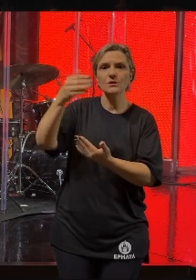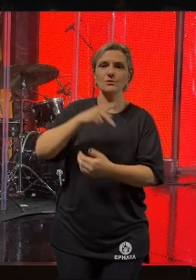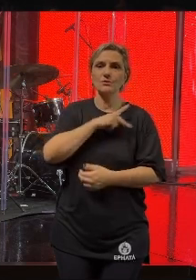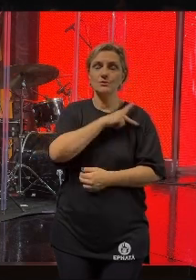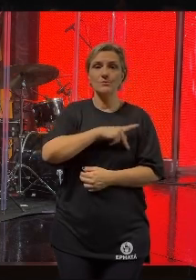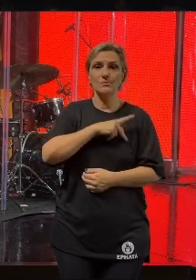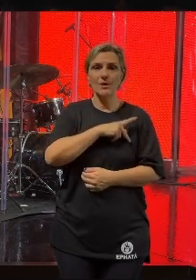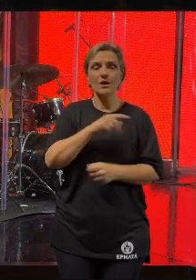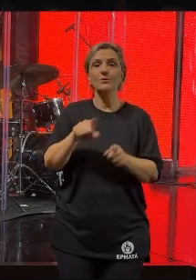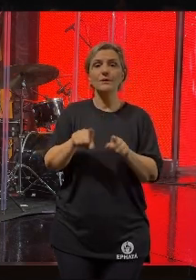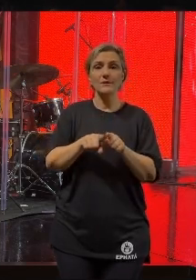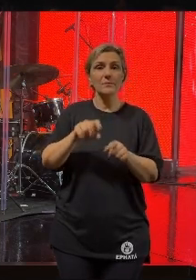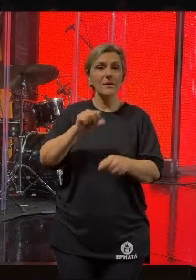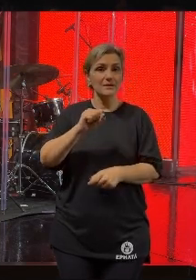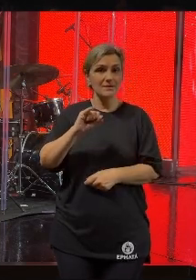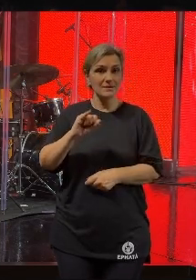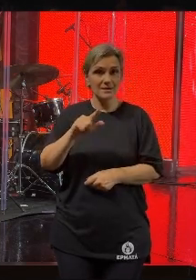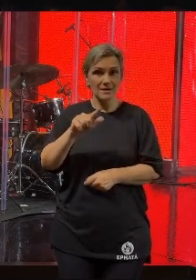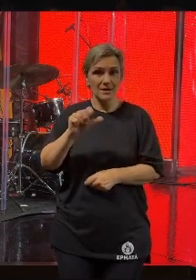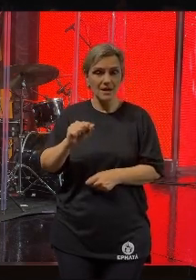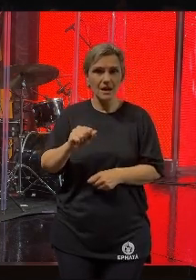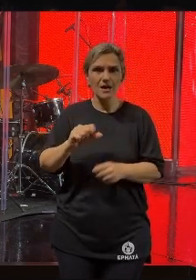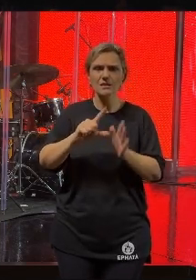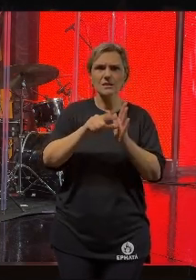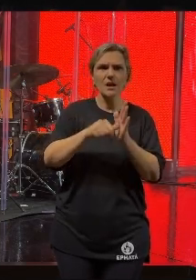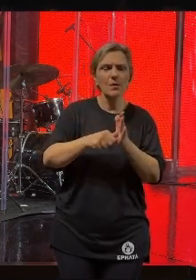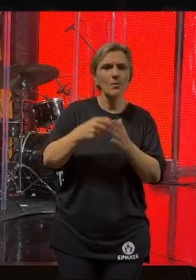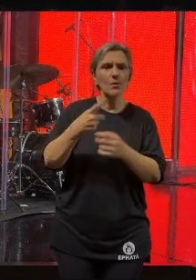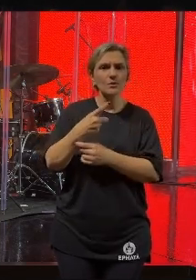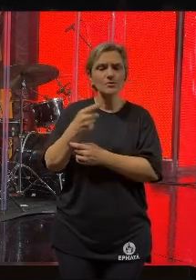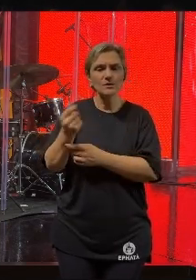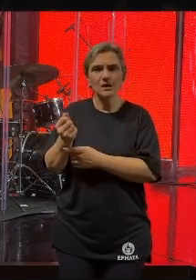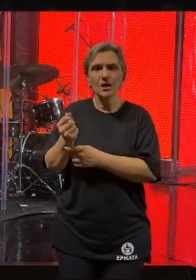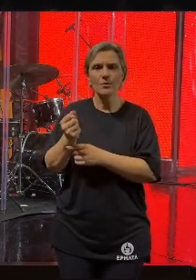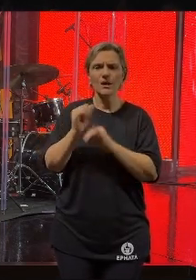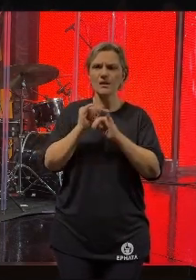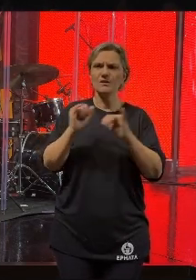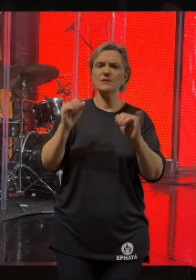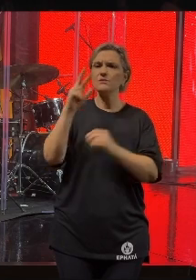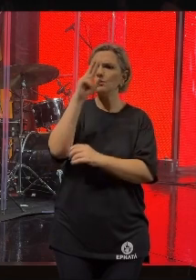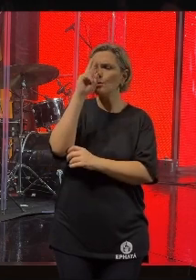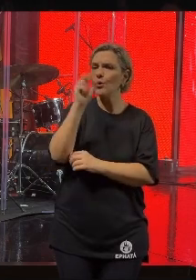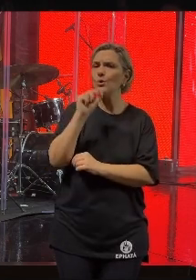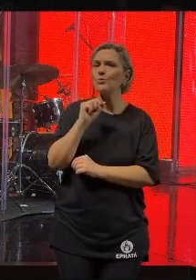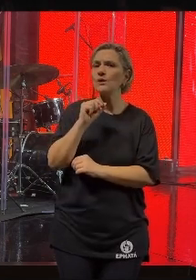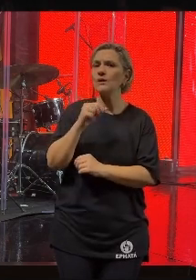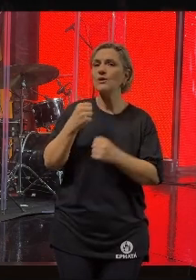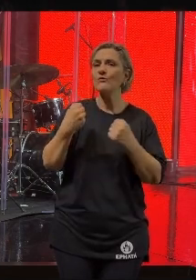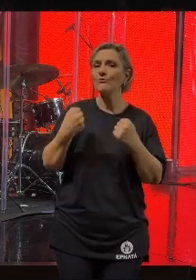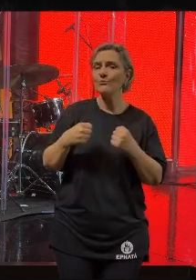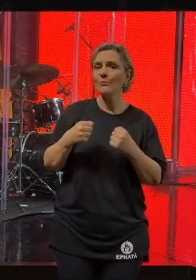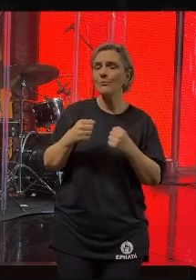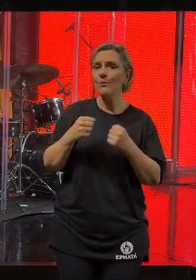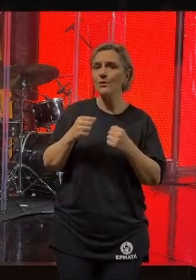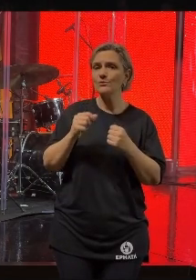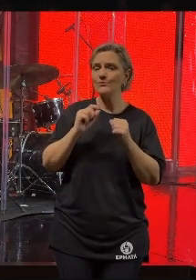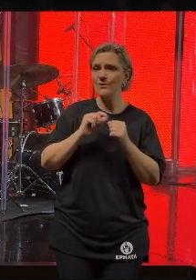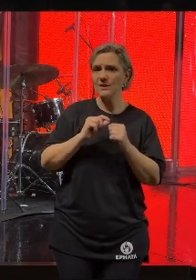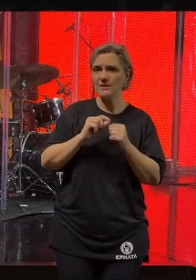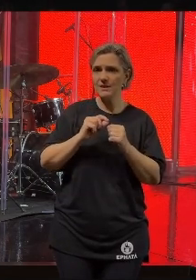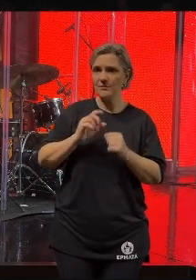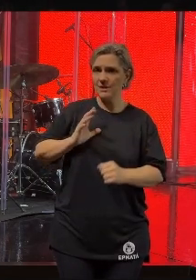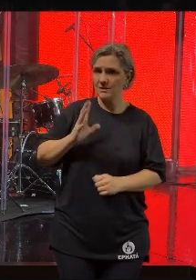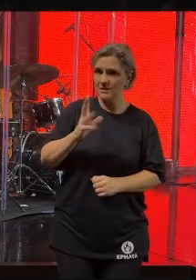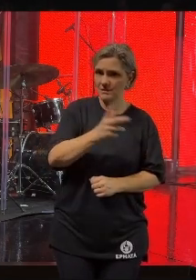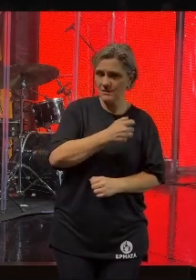Silas. Depois, trazendo-os para fora, disse: senhores, que devo fazer para que seja